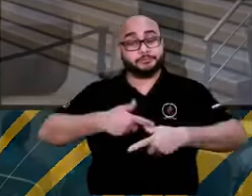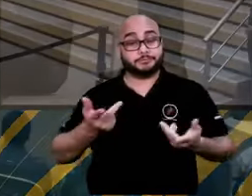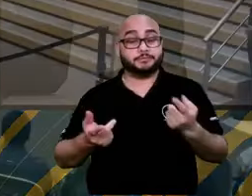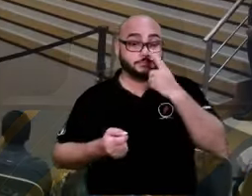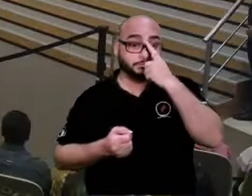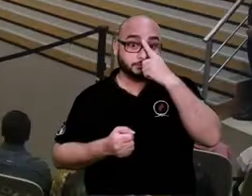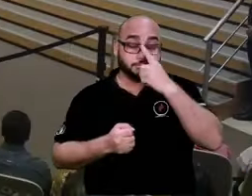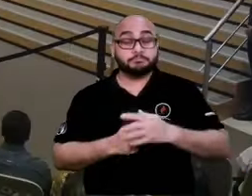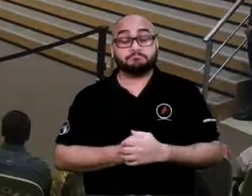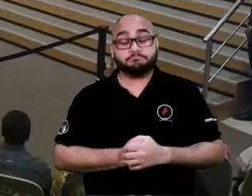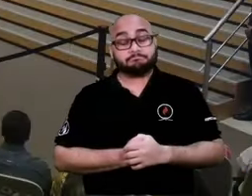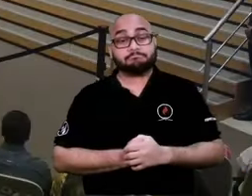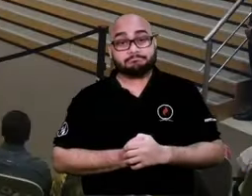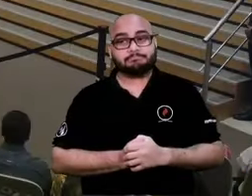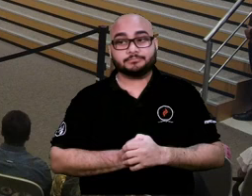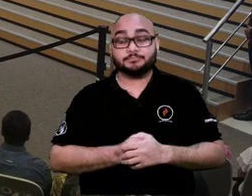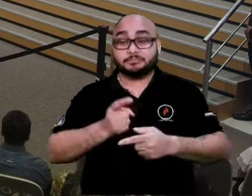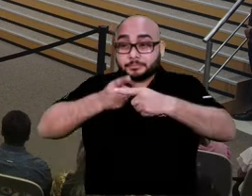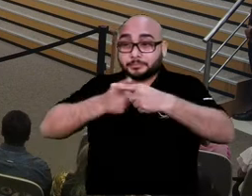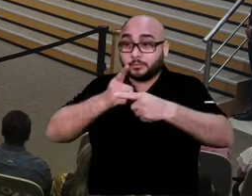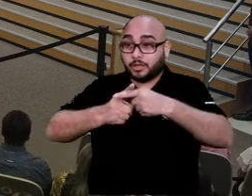Porque agora ele não tem escudo,